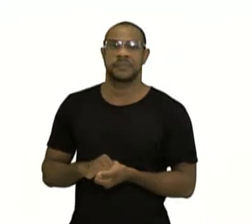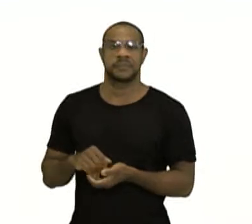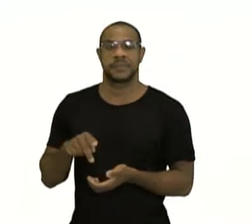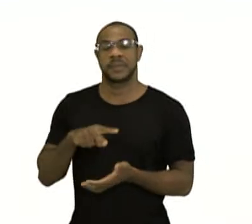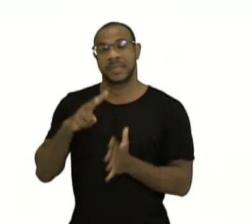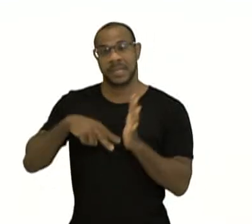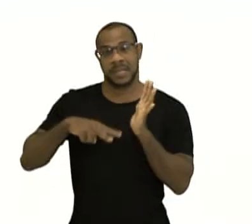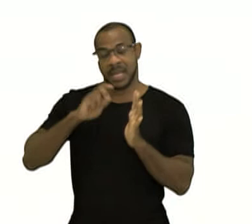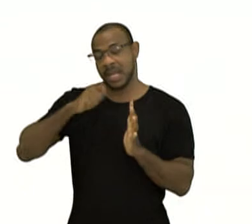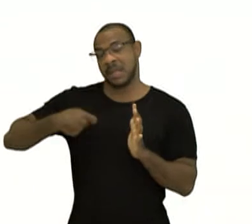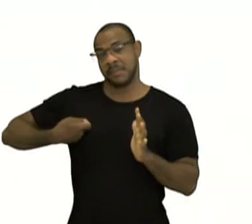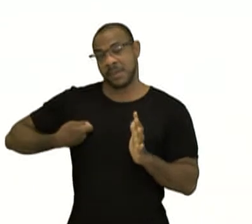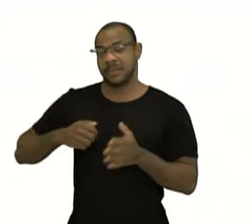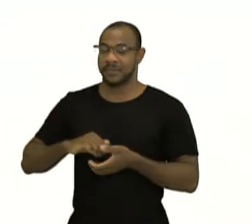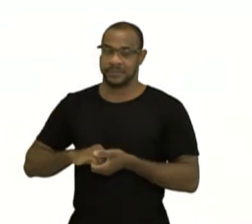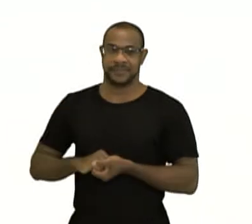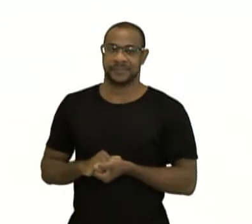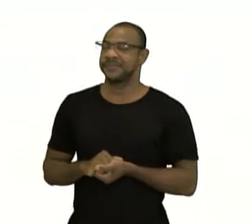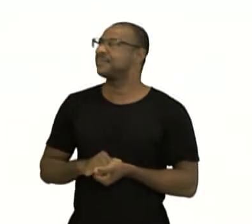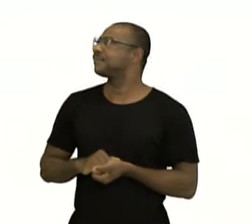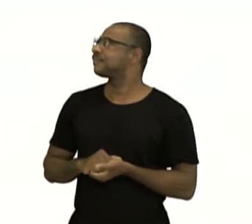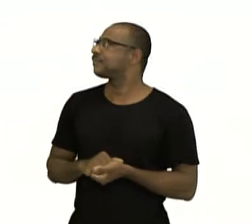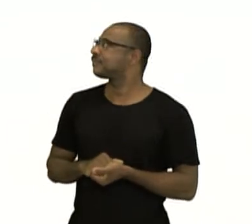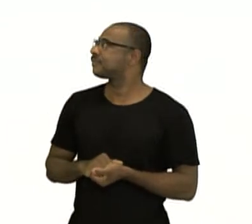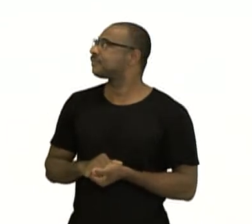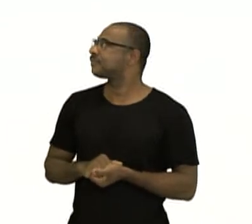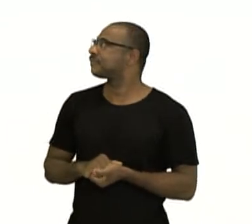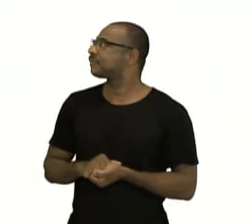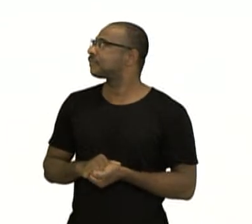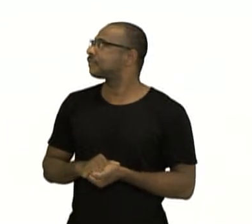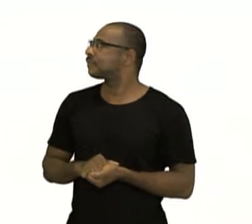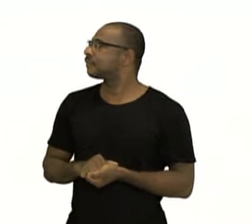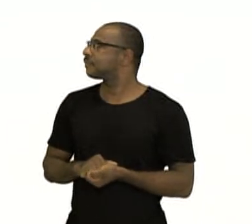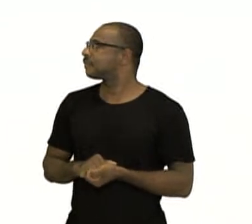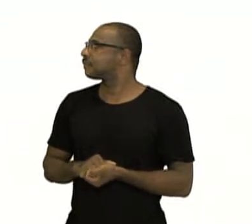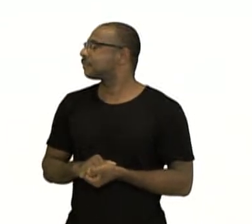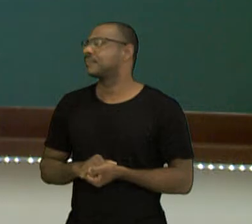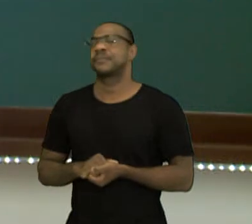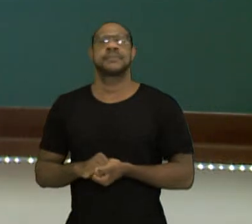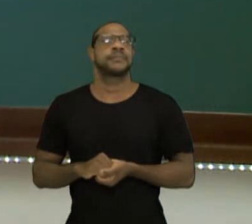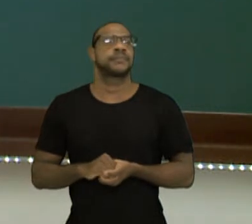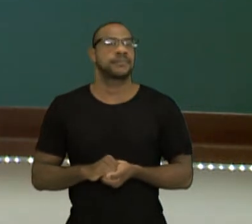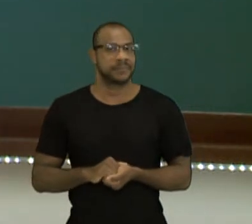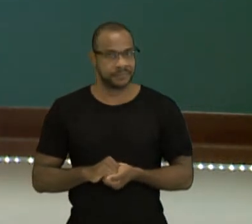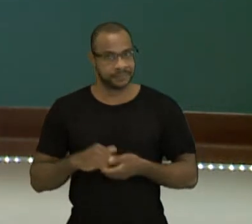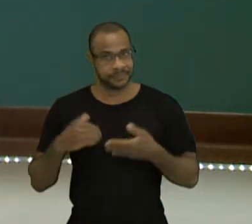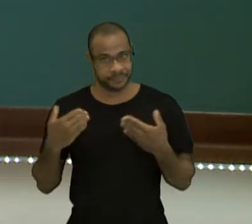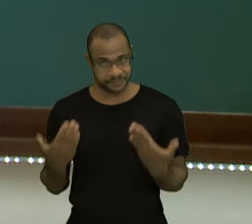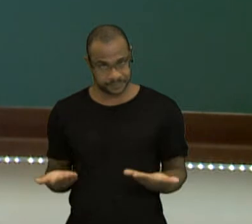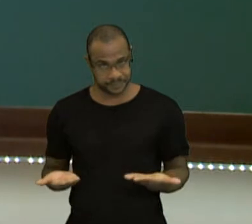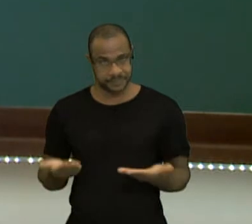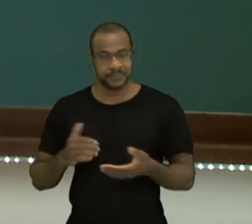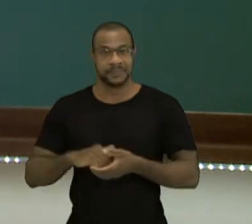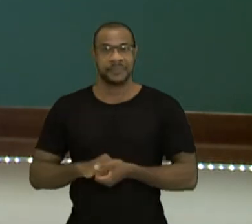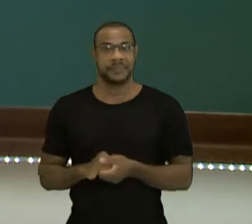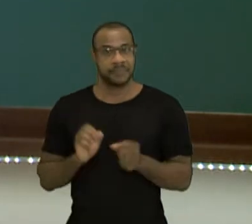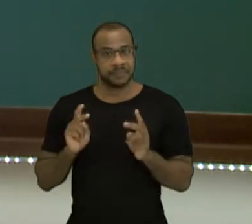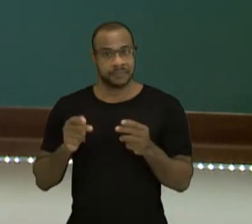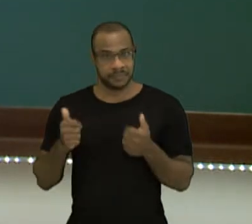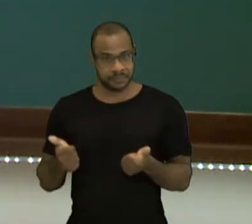será, seremos. Pablo Neruda, poeta chileno,